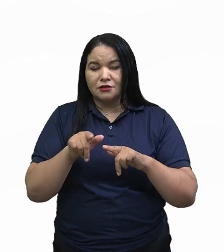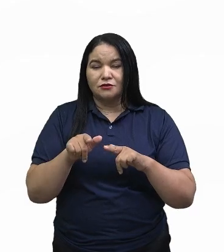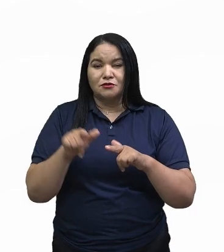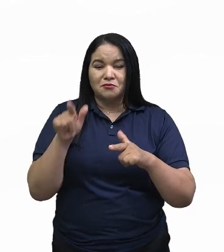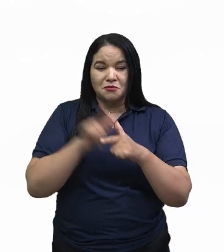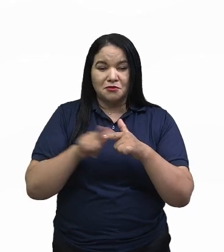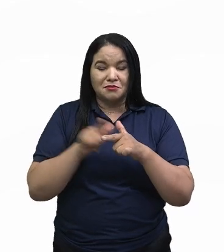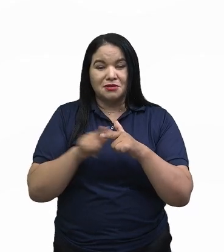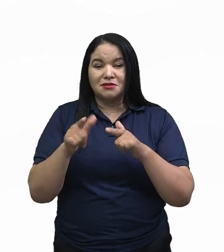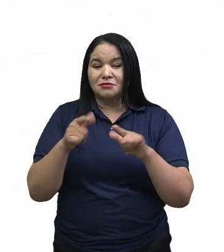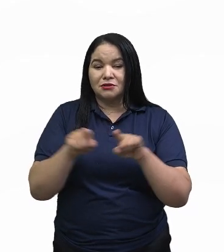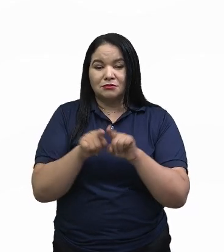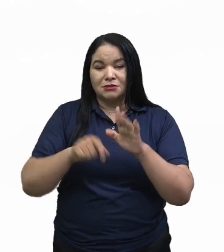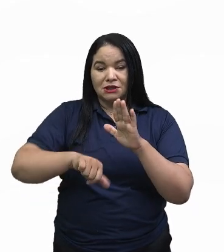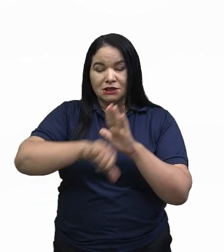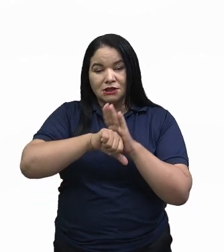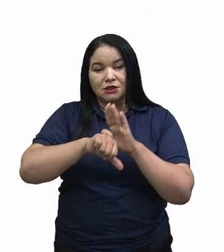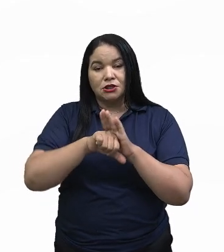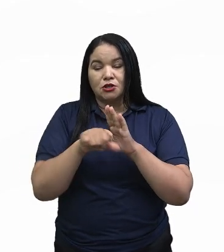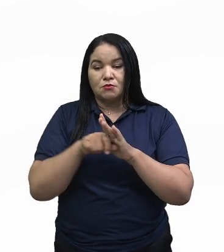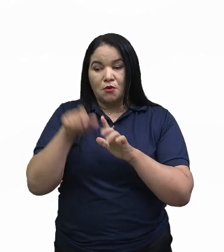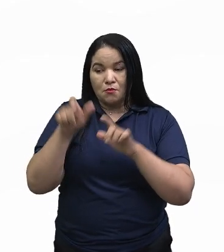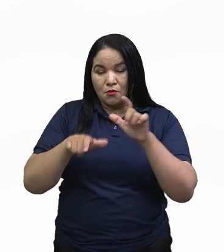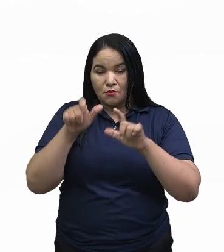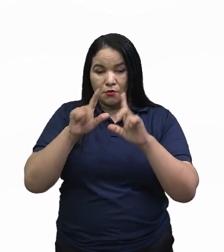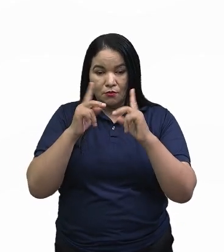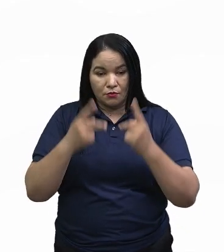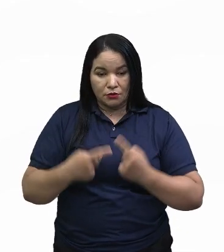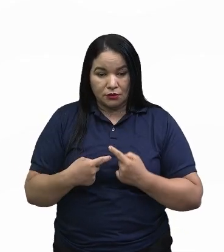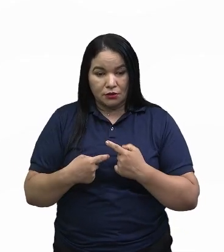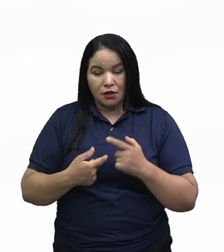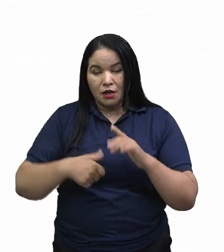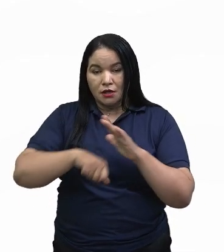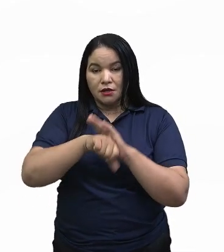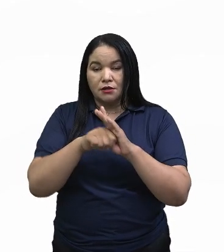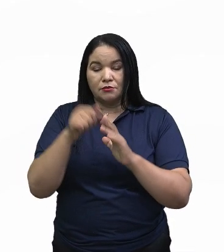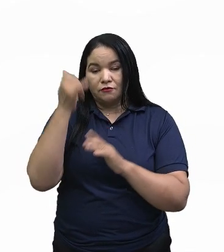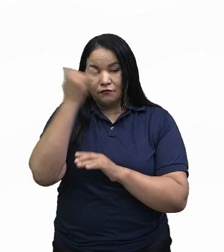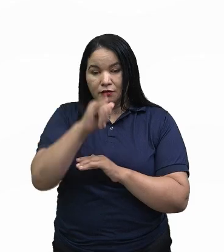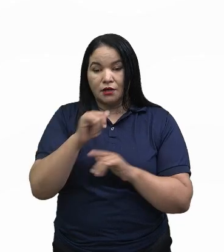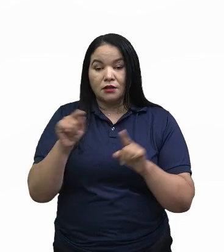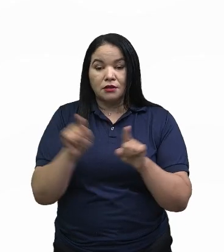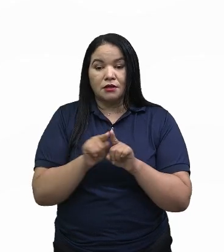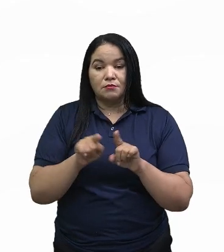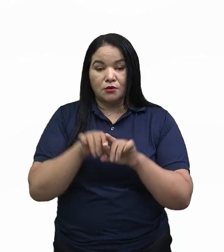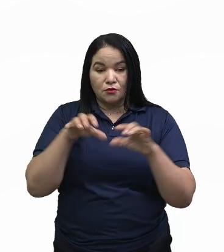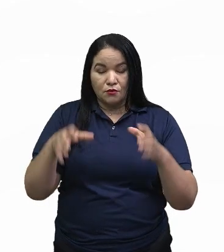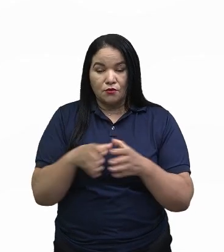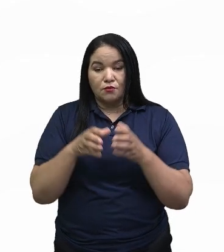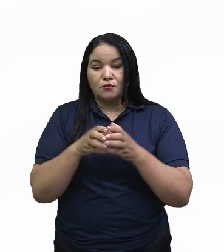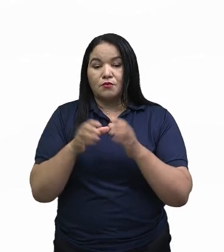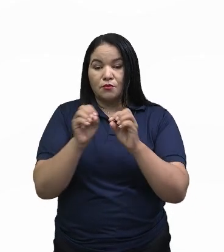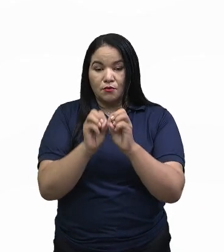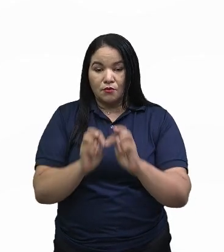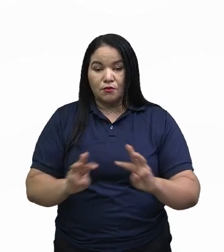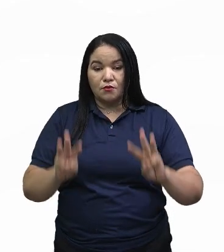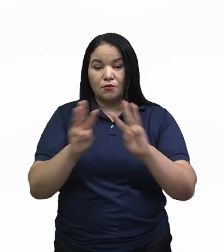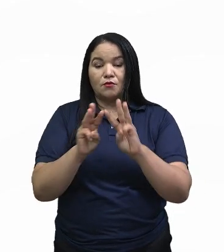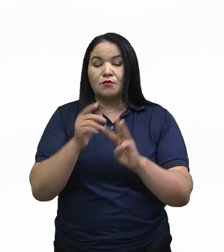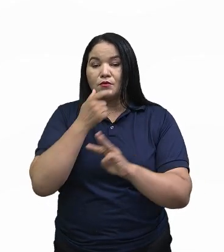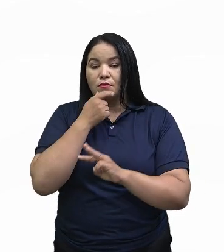e de crimes contra a humanidade. A Comissão de Direitos Humanos da ONU, liderada